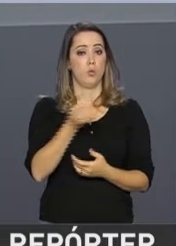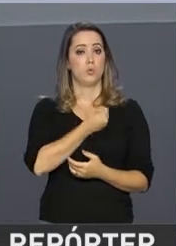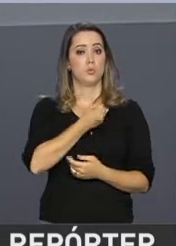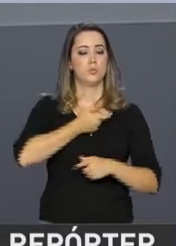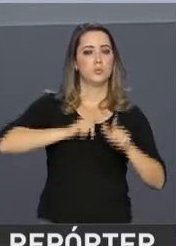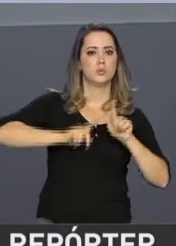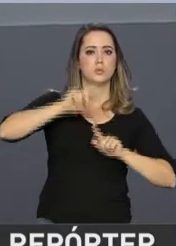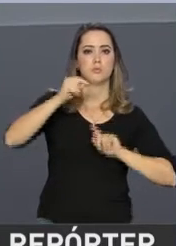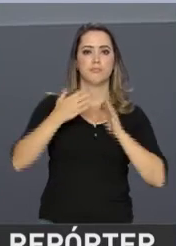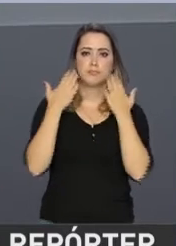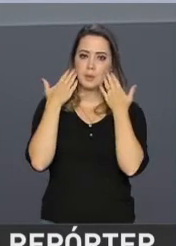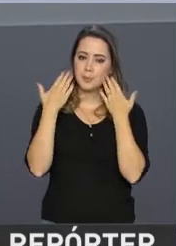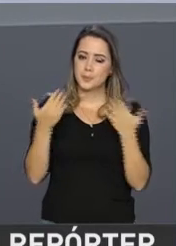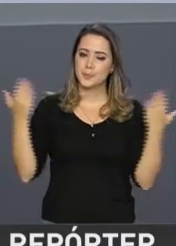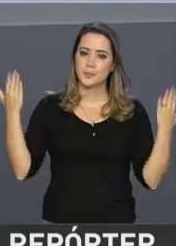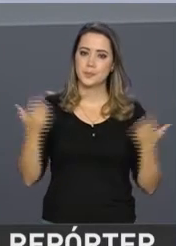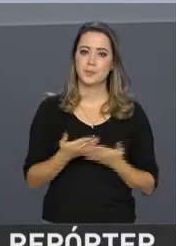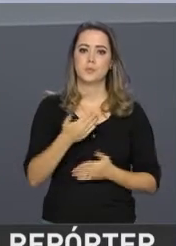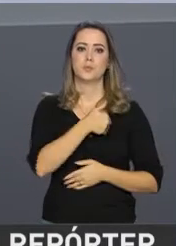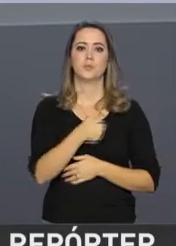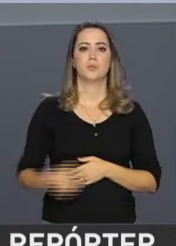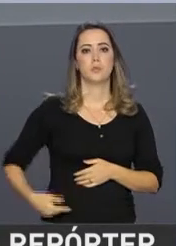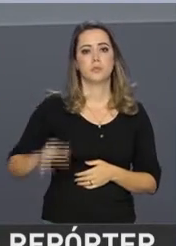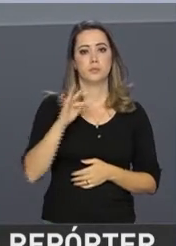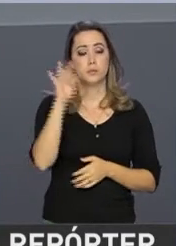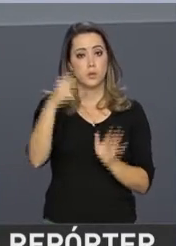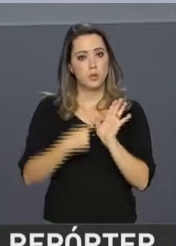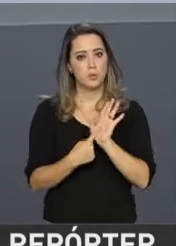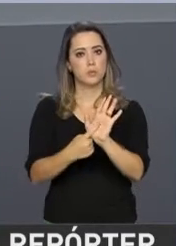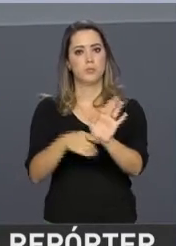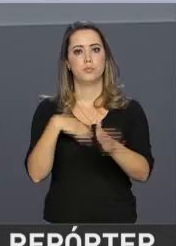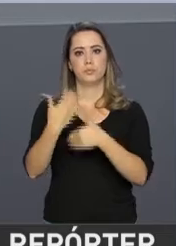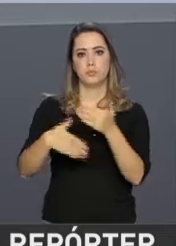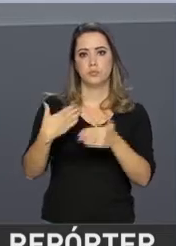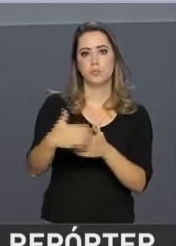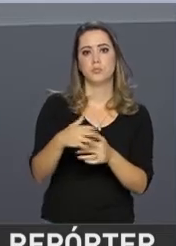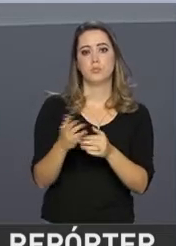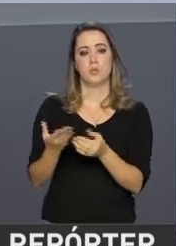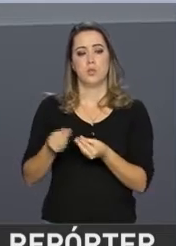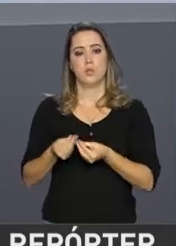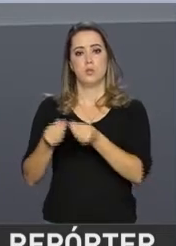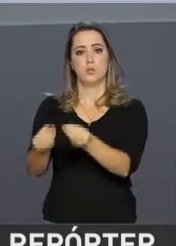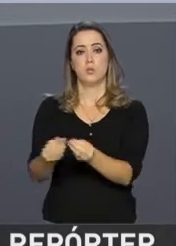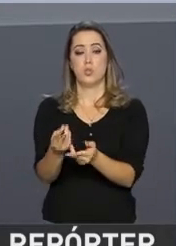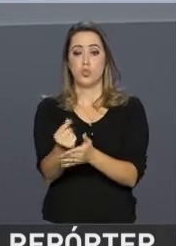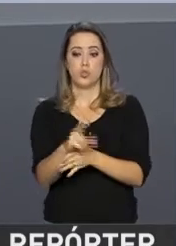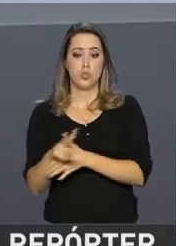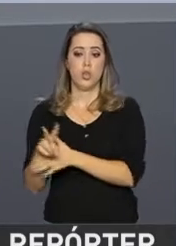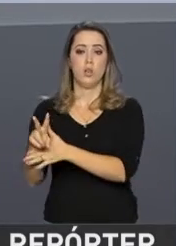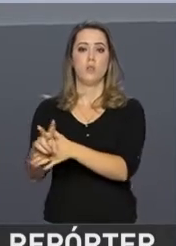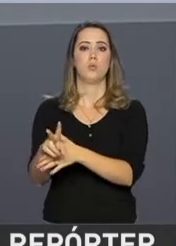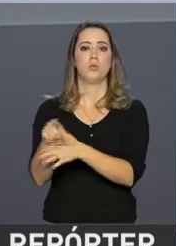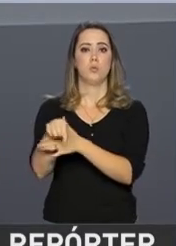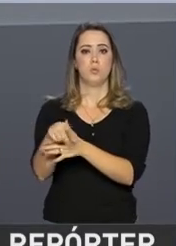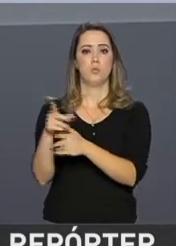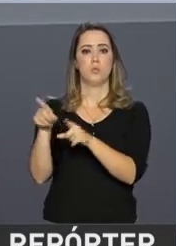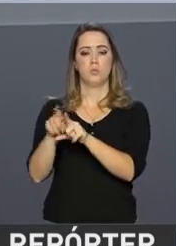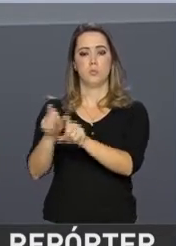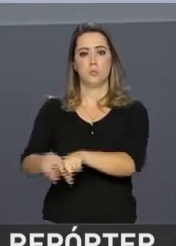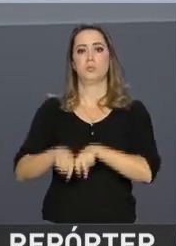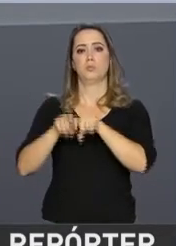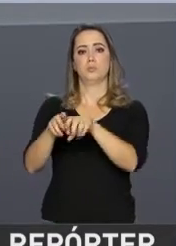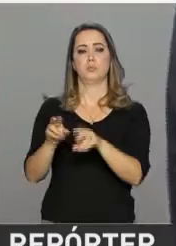recordes foram apresentados hoje pelo governo federal e mostram também avanços na concessão de crédito para o agricultor